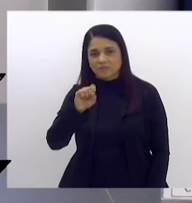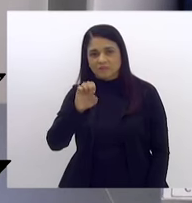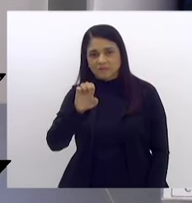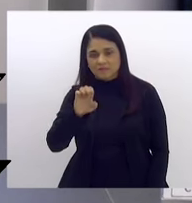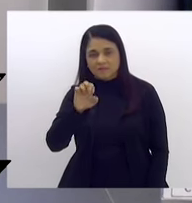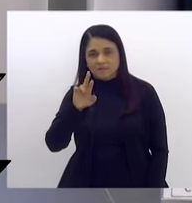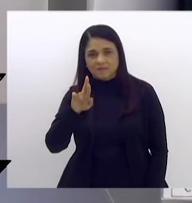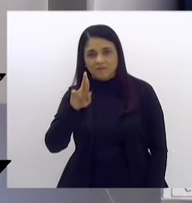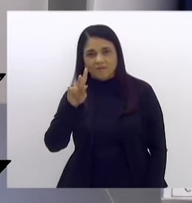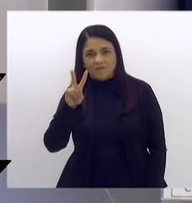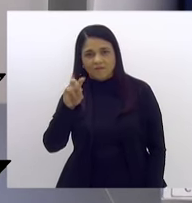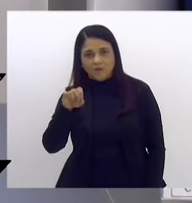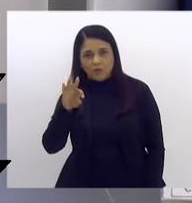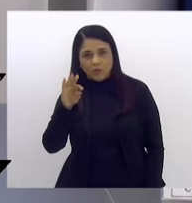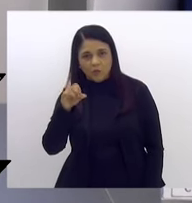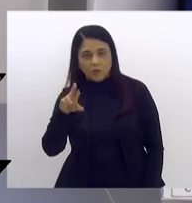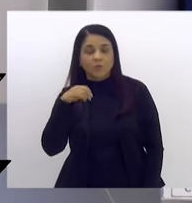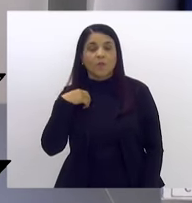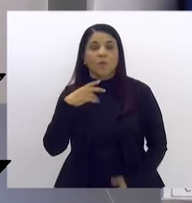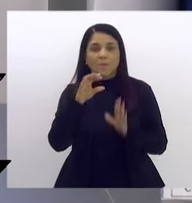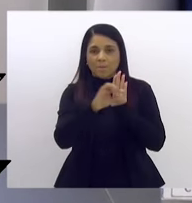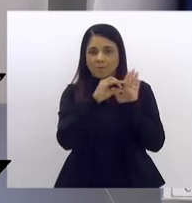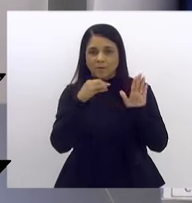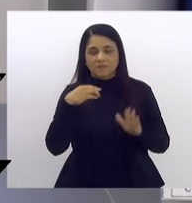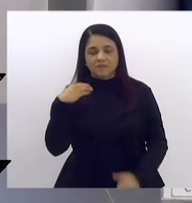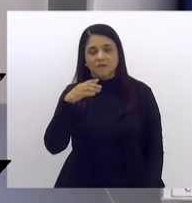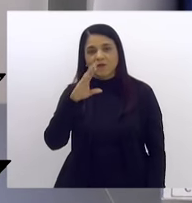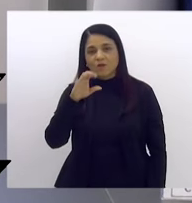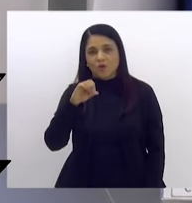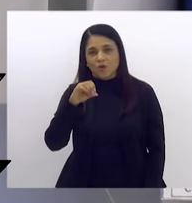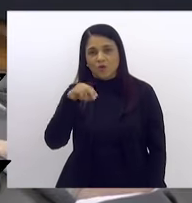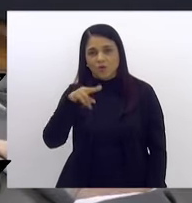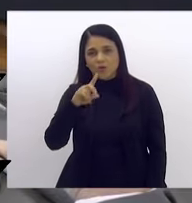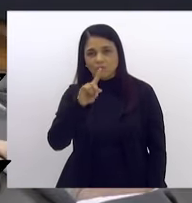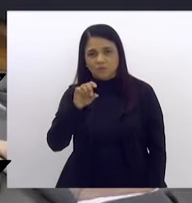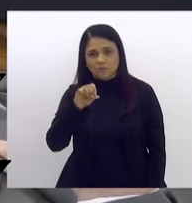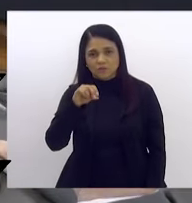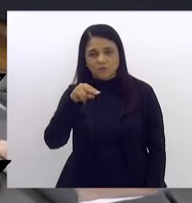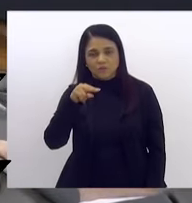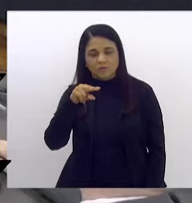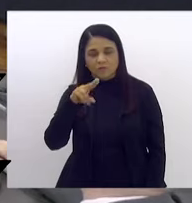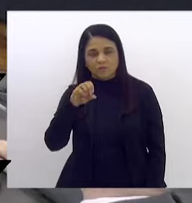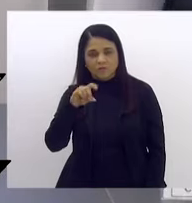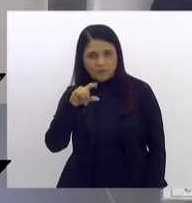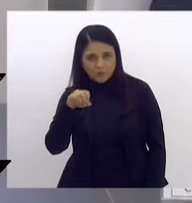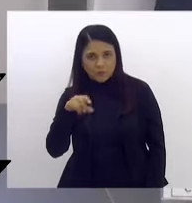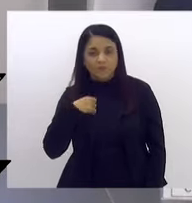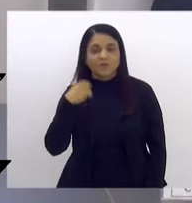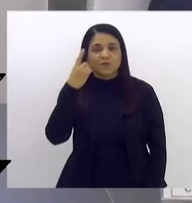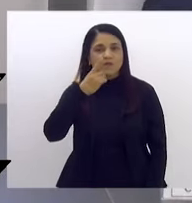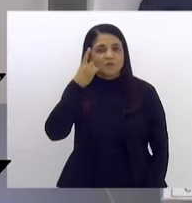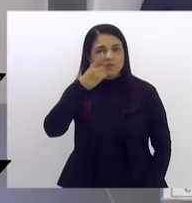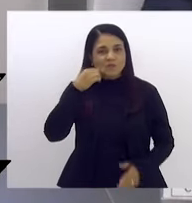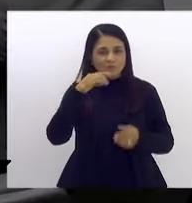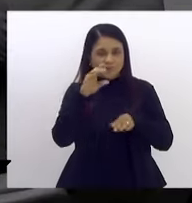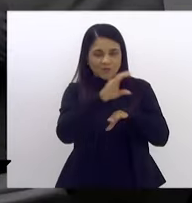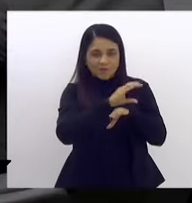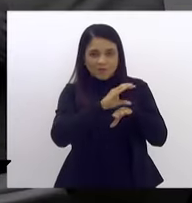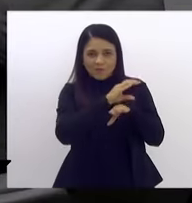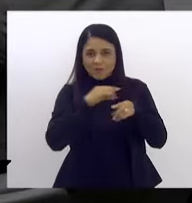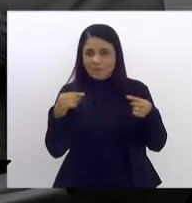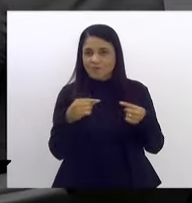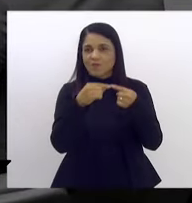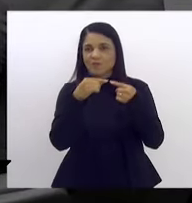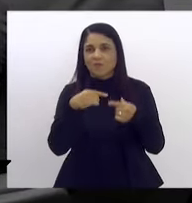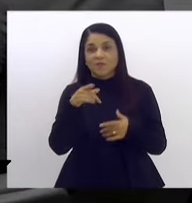aparecer Deputado Vinícius kolino senhor presidente parecer pela constitucionalidade em discussão vício de iniciativa senhor